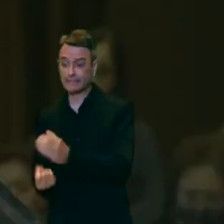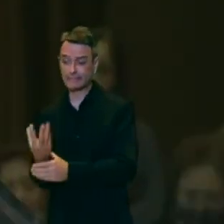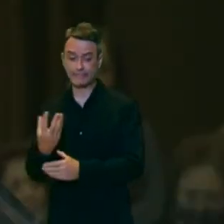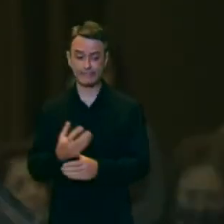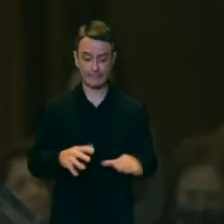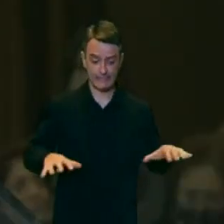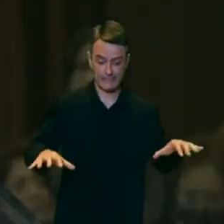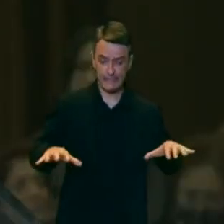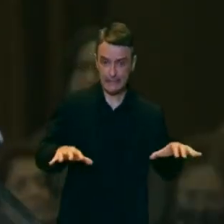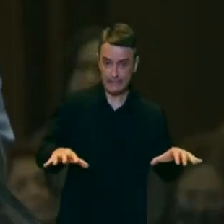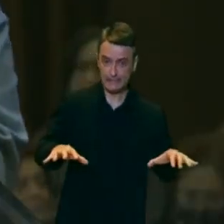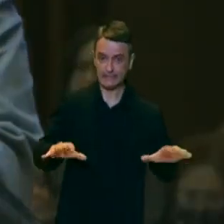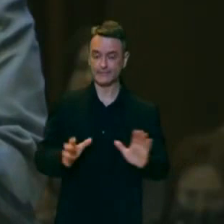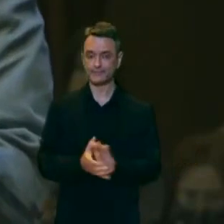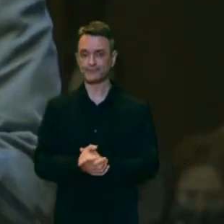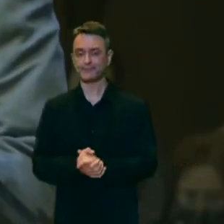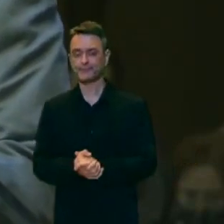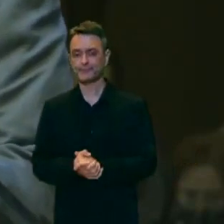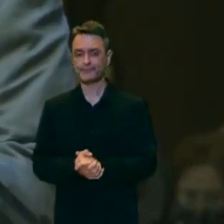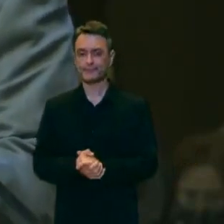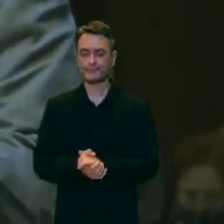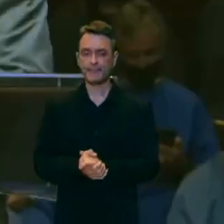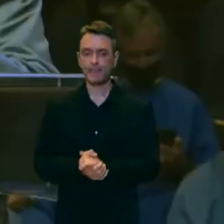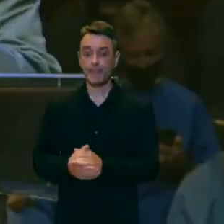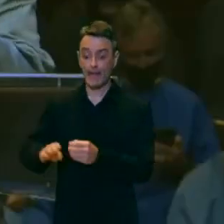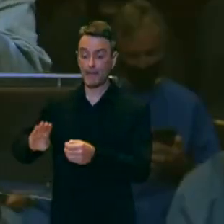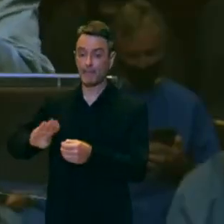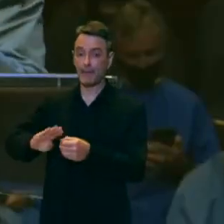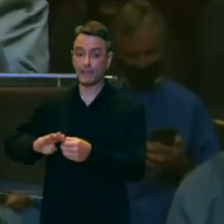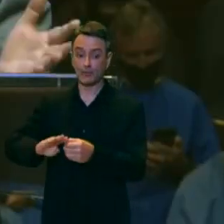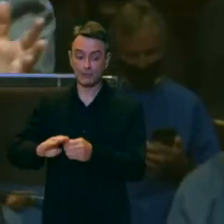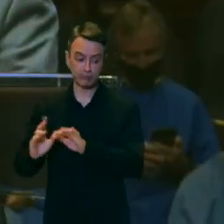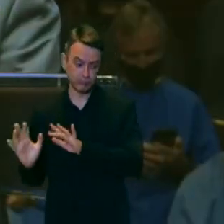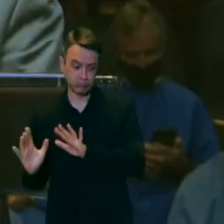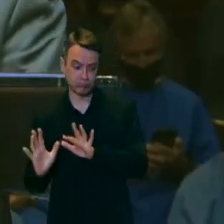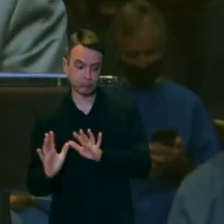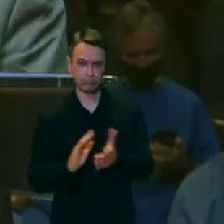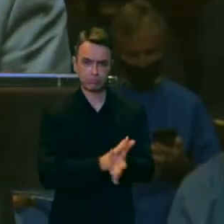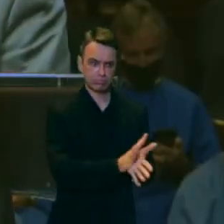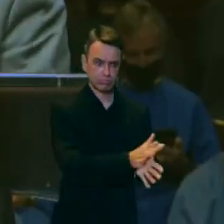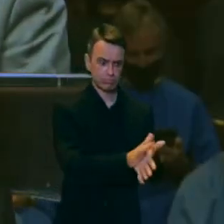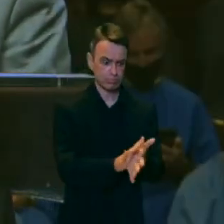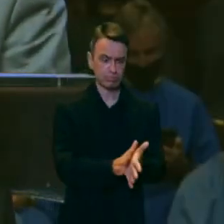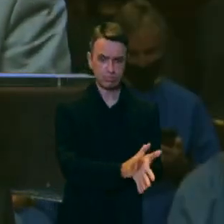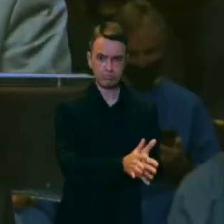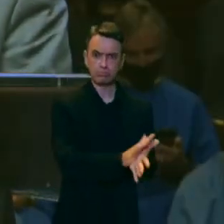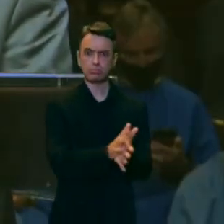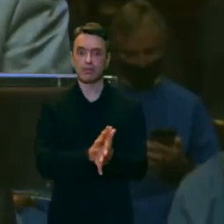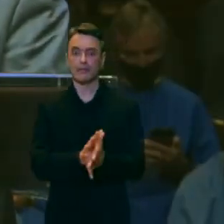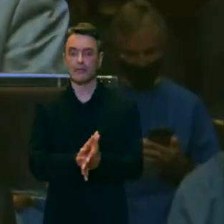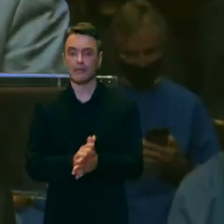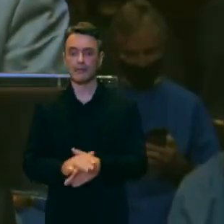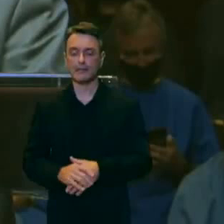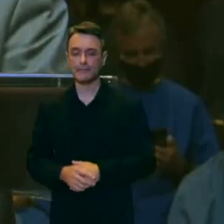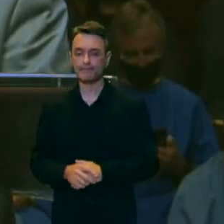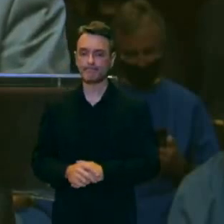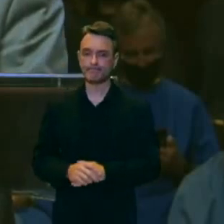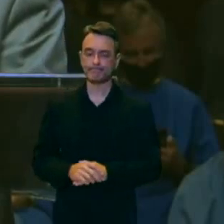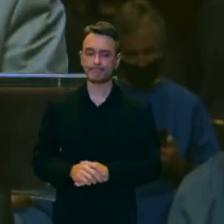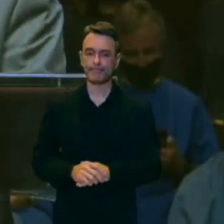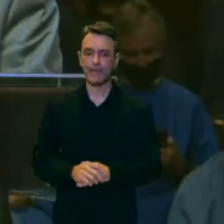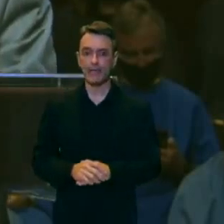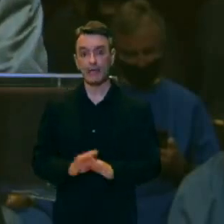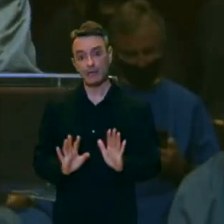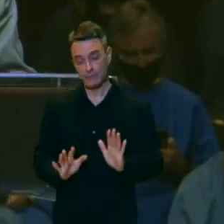no cenário mundial. E a Babilônia estava conquistando tudo e todos. E aí então há